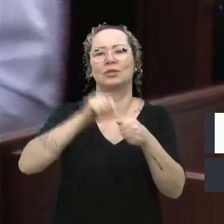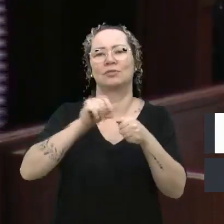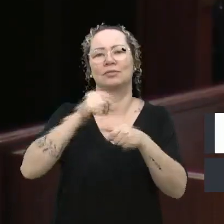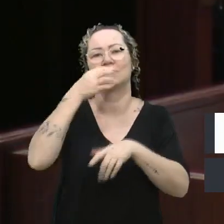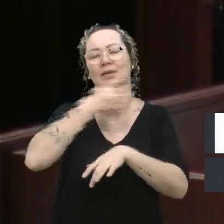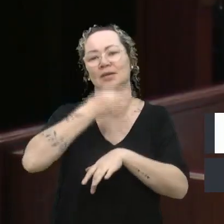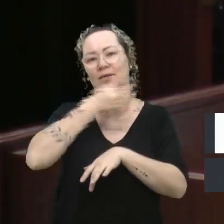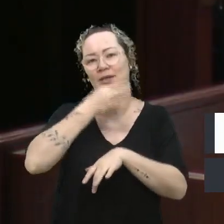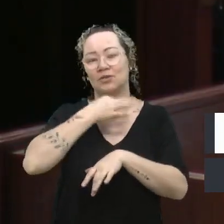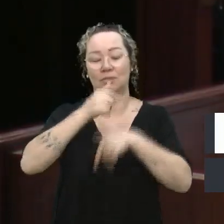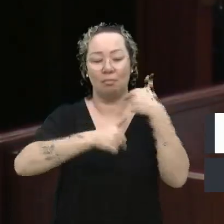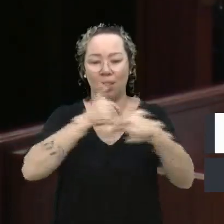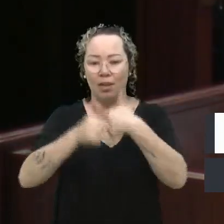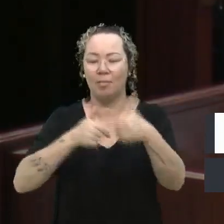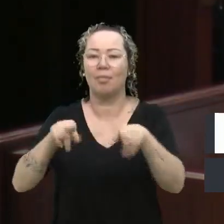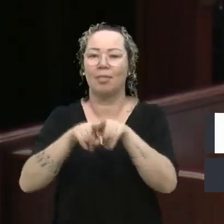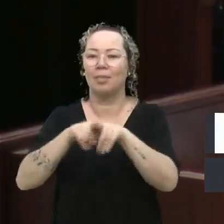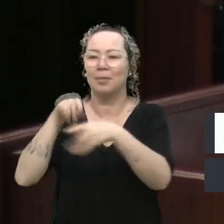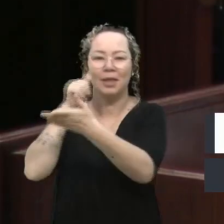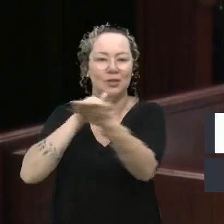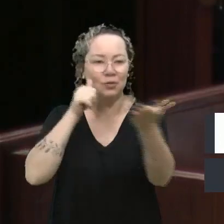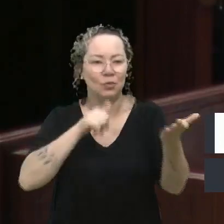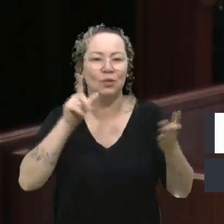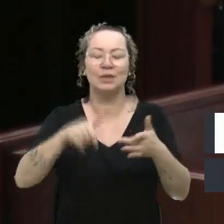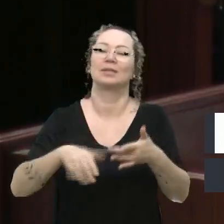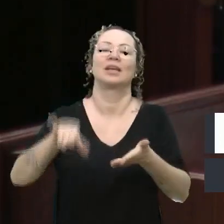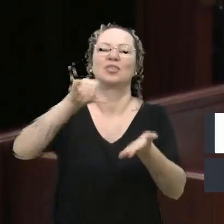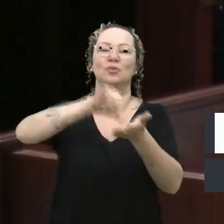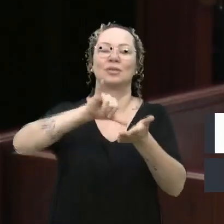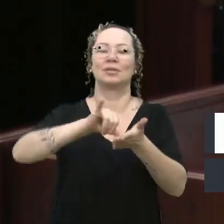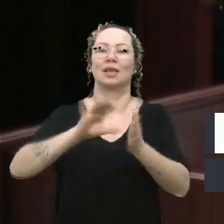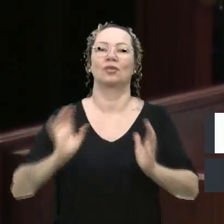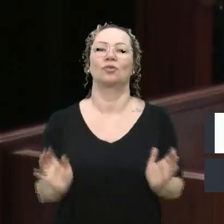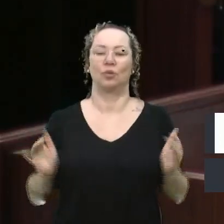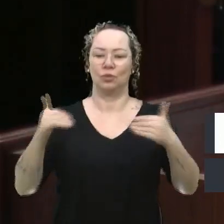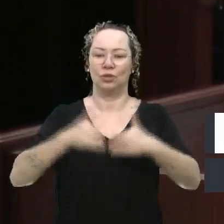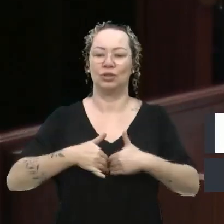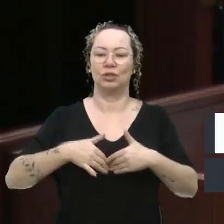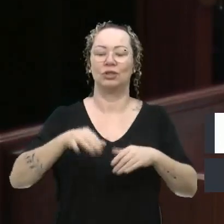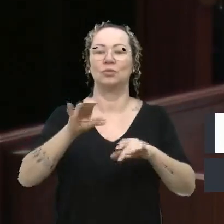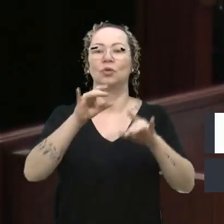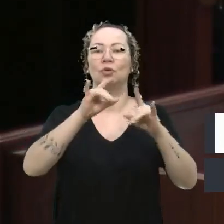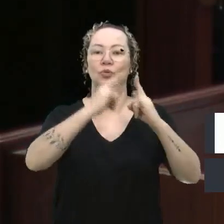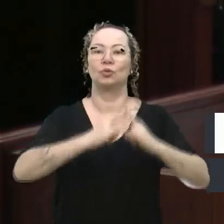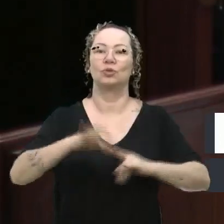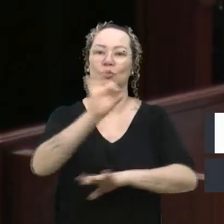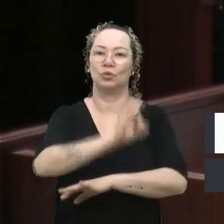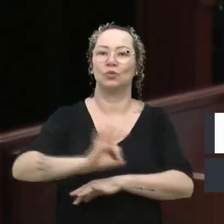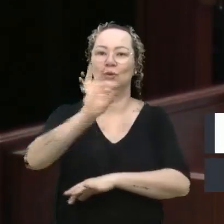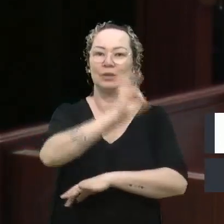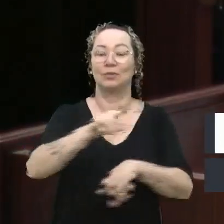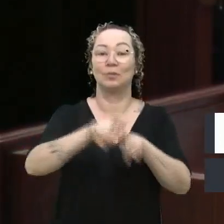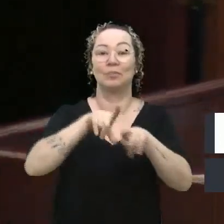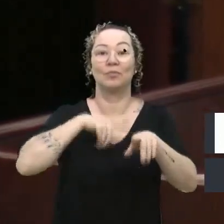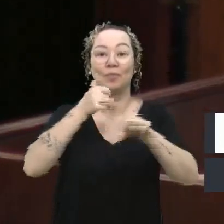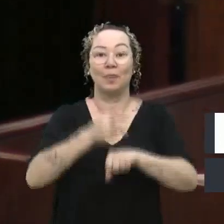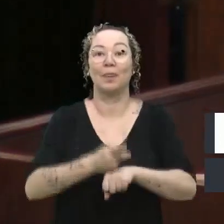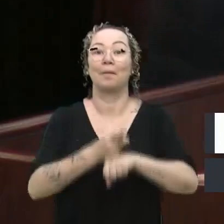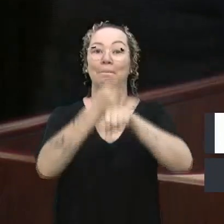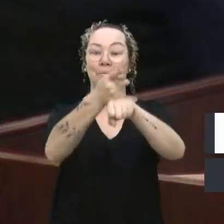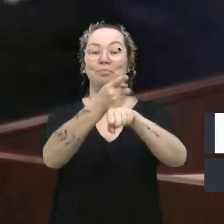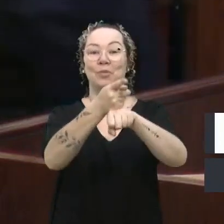Sul, as gurias do Centro Autismo, do Círculo, que recentemente ganharam um prêmio e nos enchem de